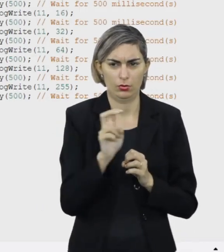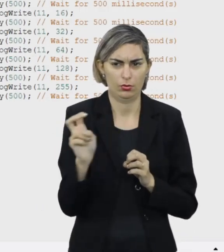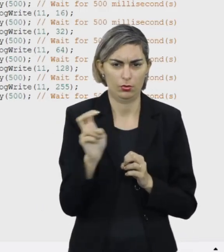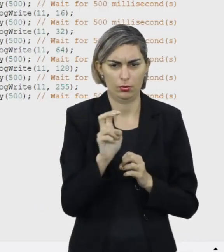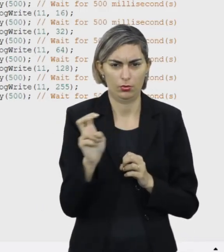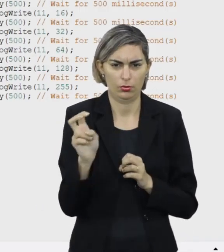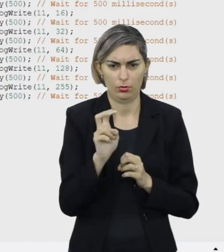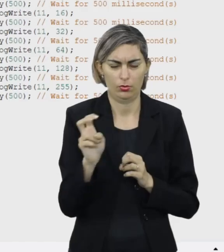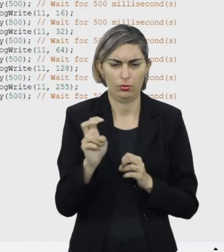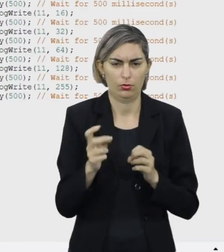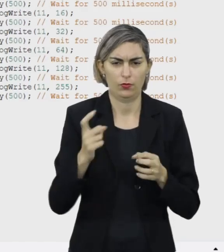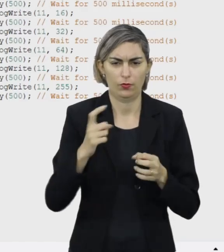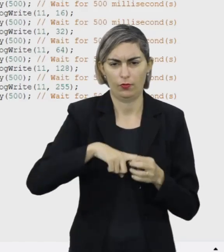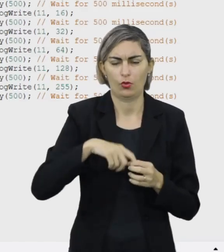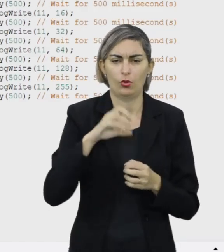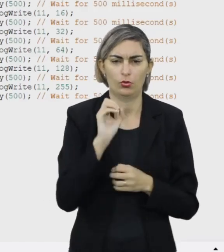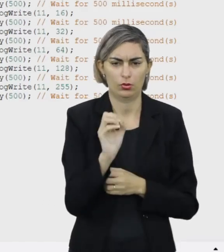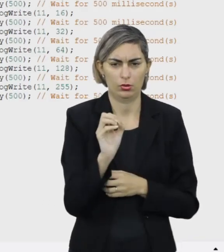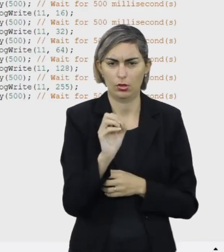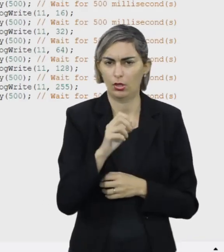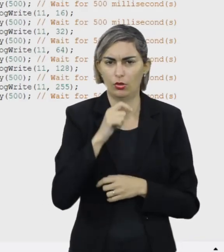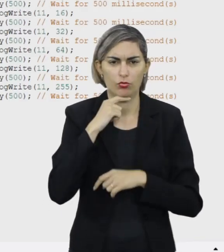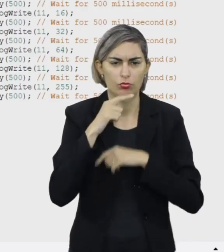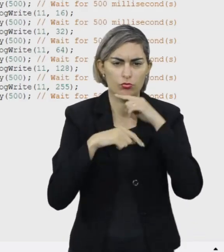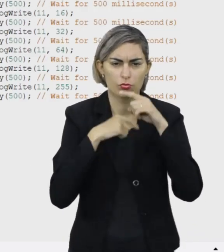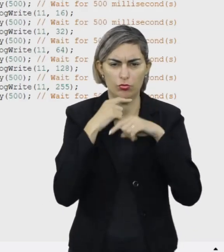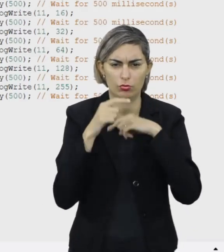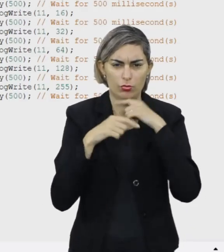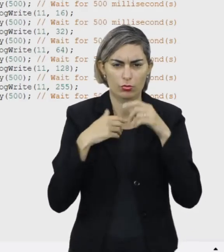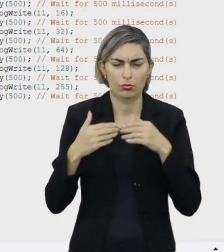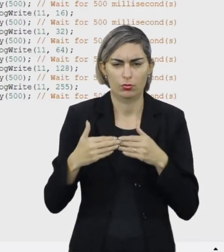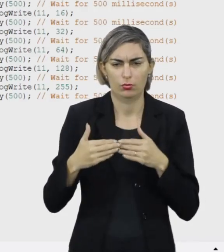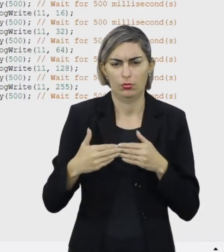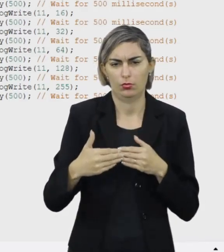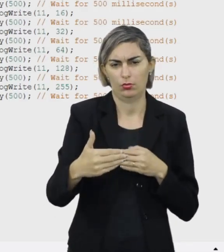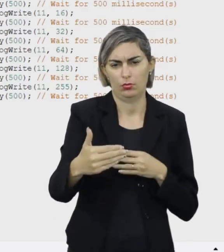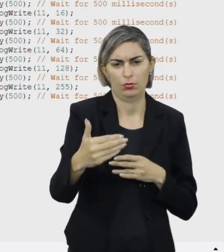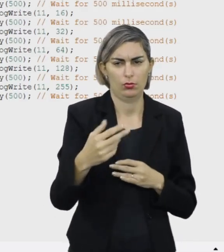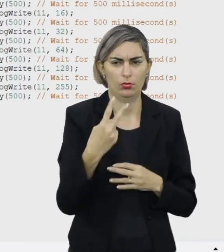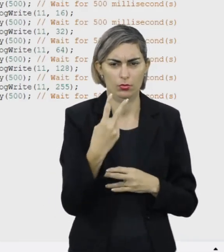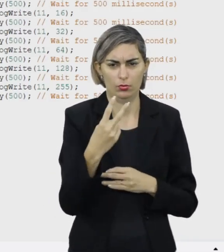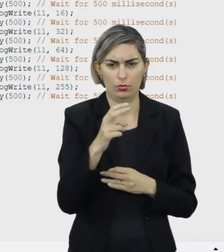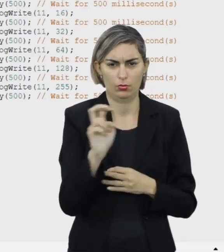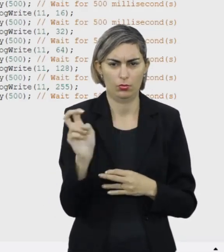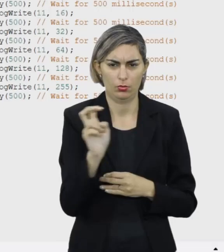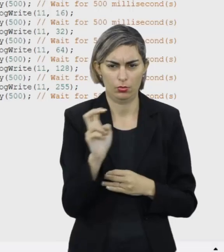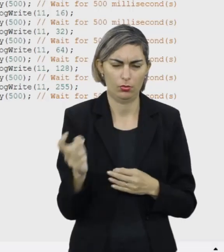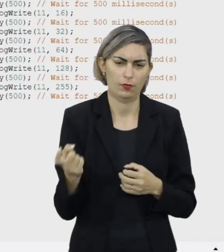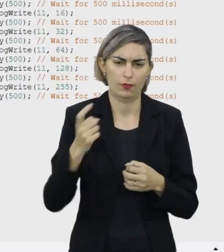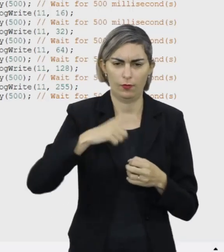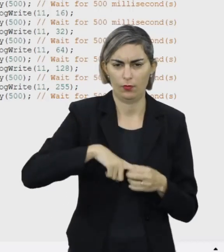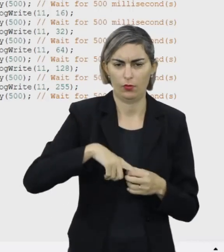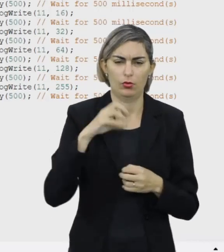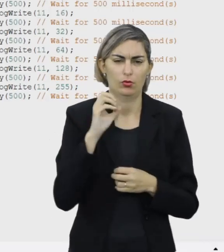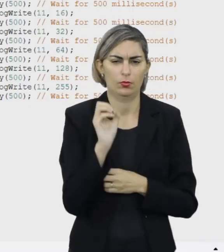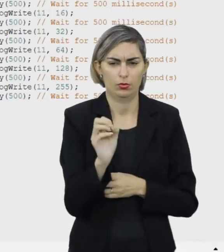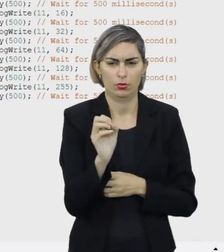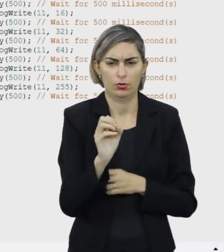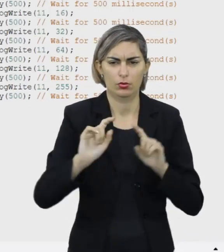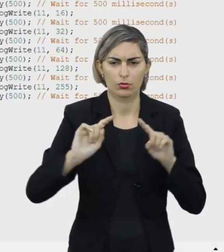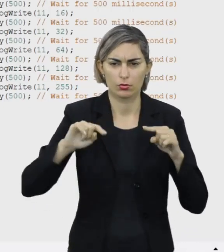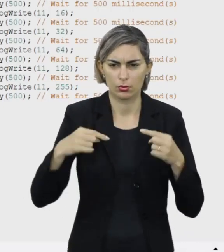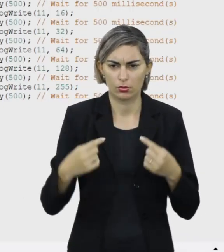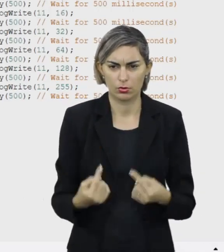255, volta para o 0, tá? Não adianta passar 255 que ele é o máximo. Então chegou em 255, volta para o 0. Esse é o